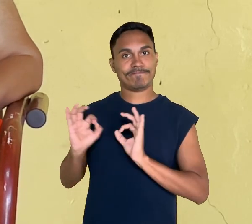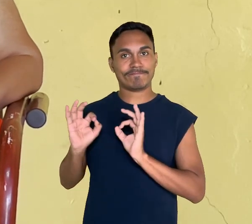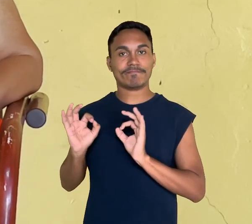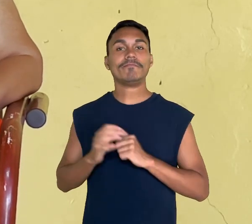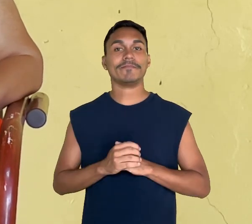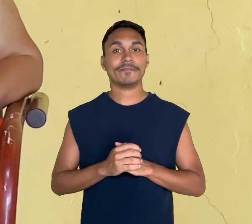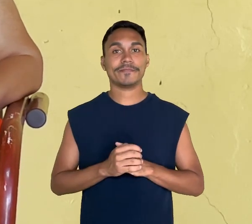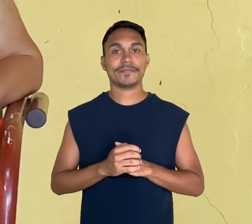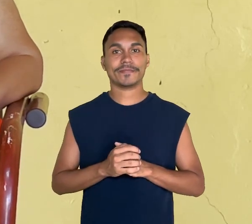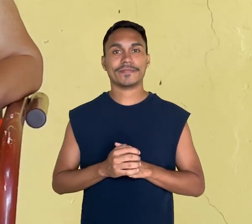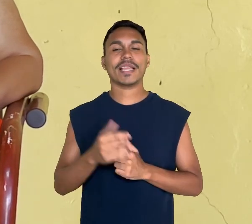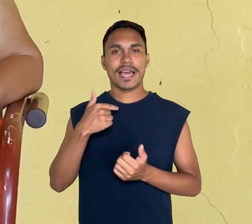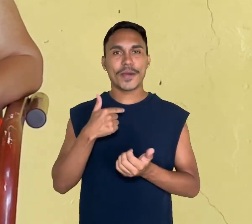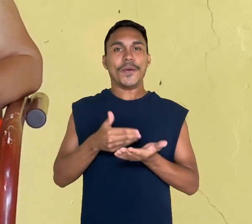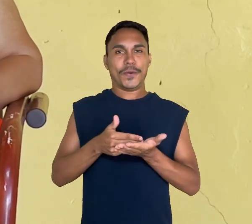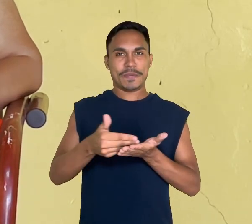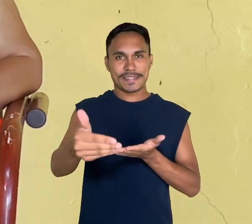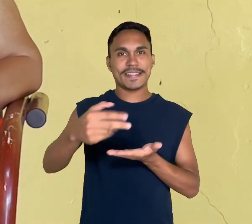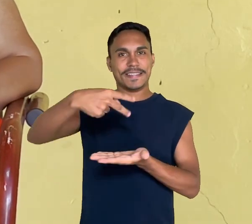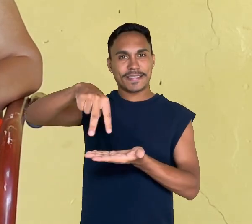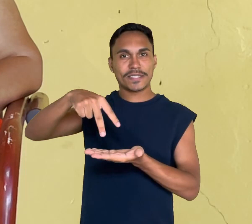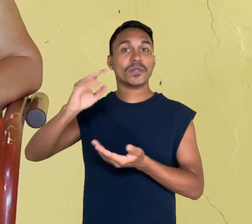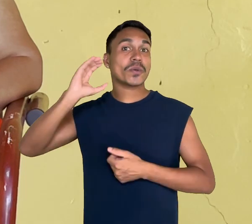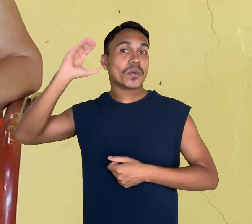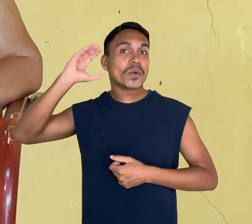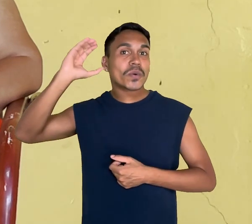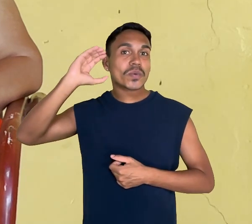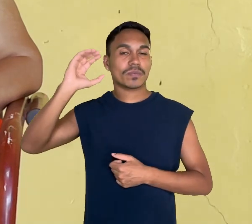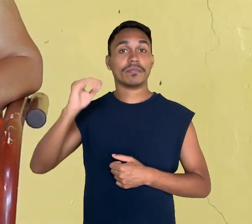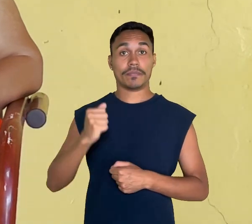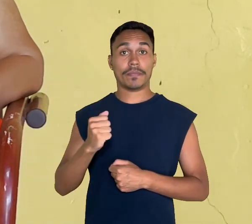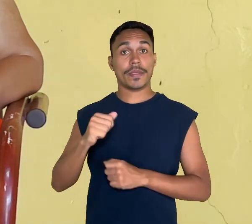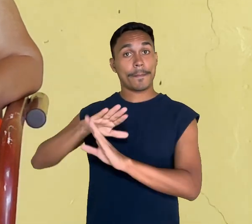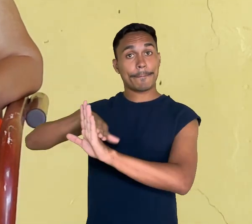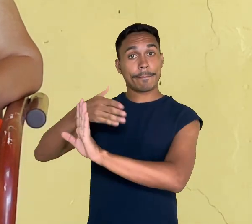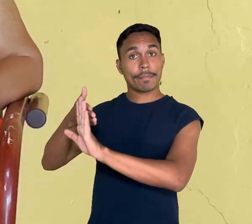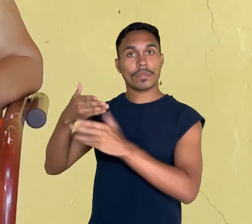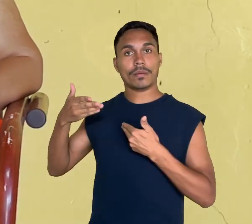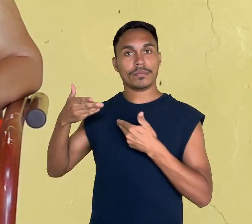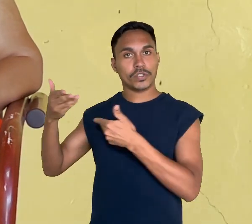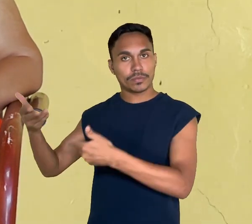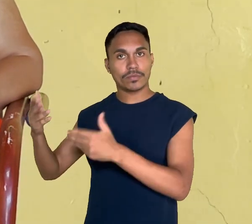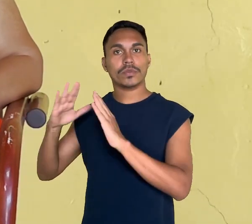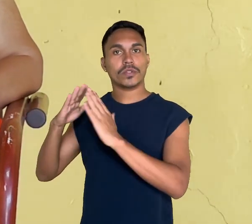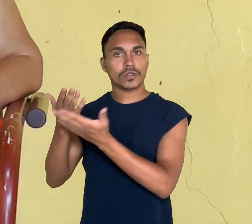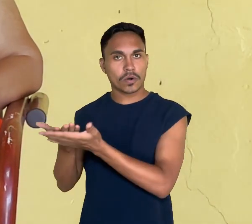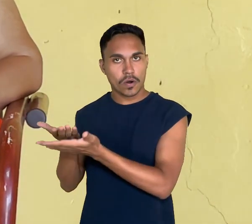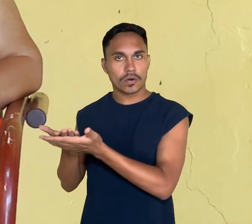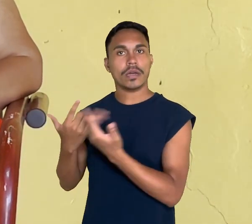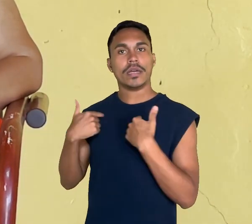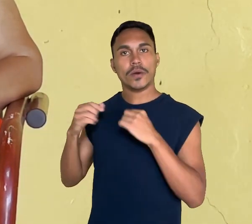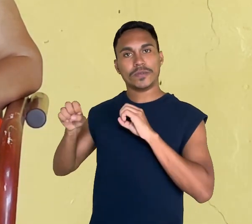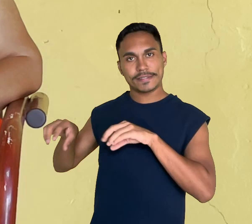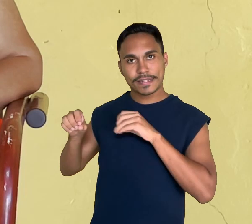brincar no coco, né, eu fui convidada um dia pelo meu cunhado para ir até a escola, dar uma